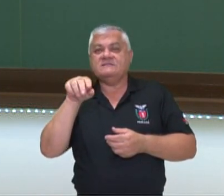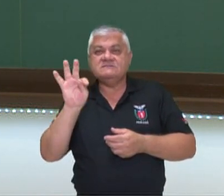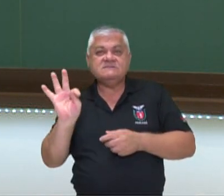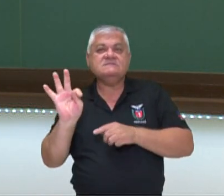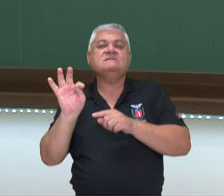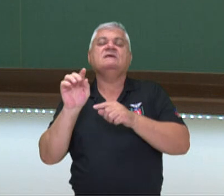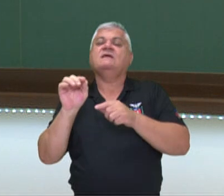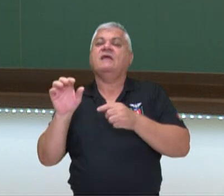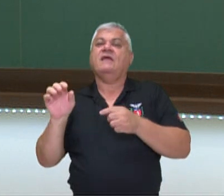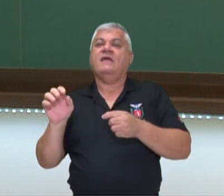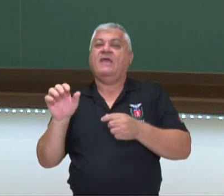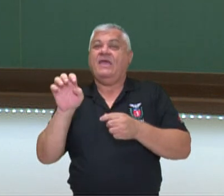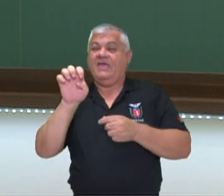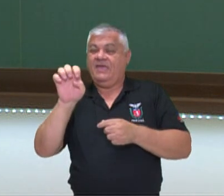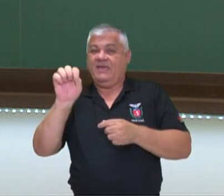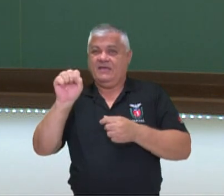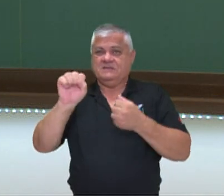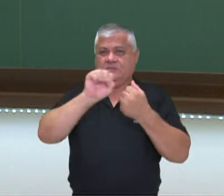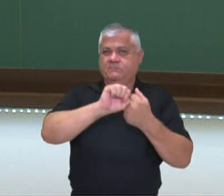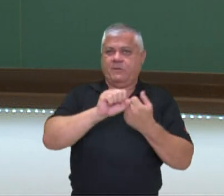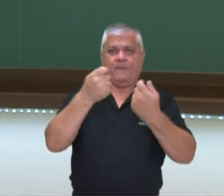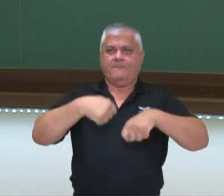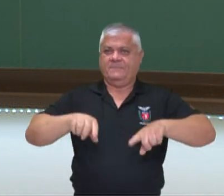no verbo principal, ok?